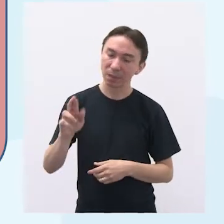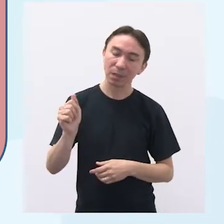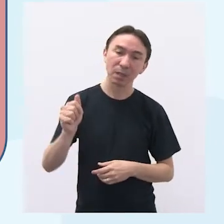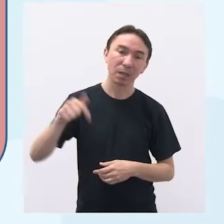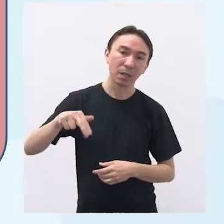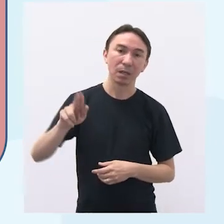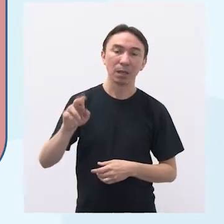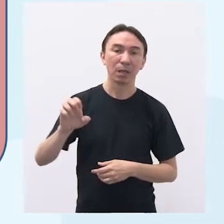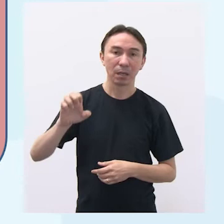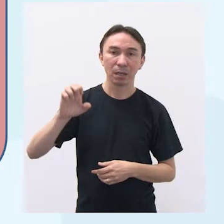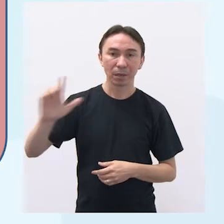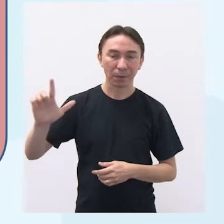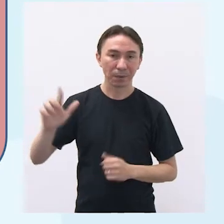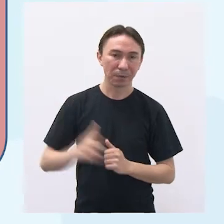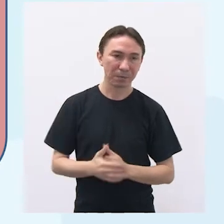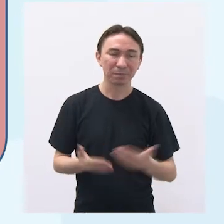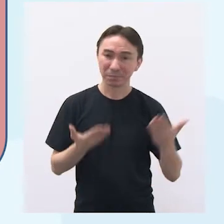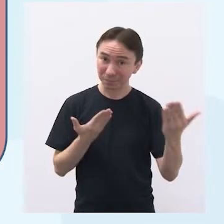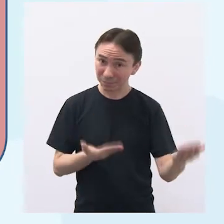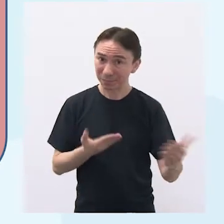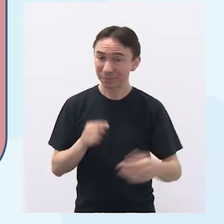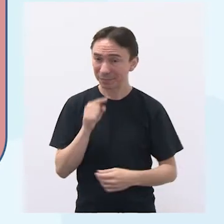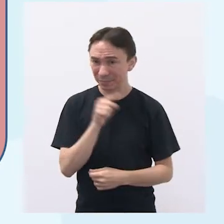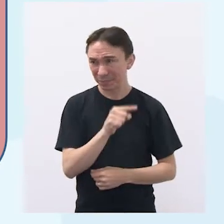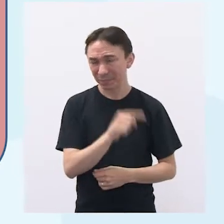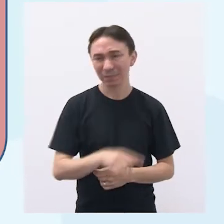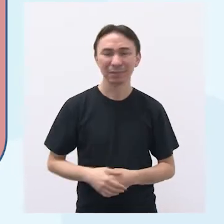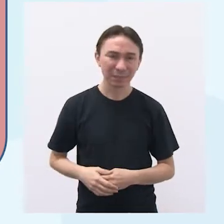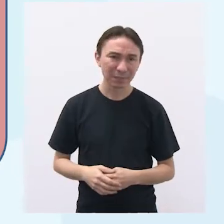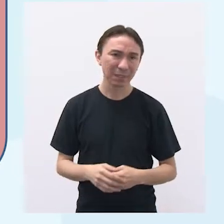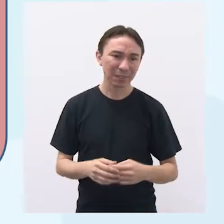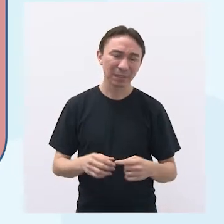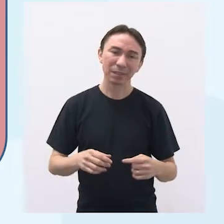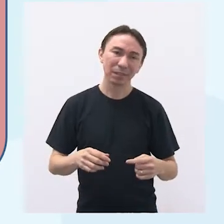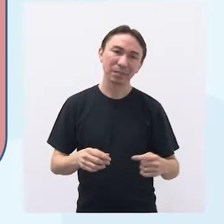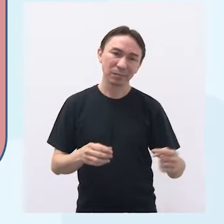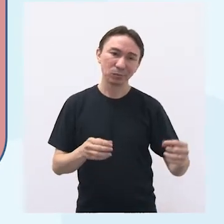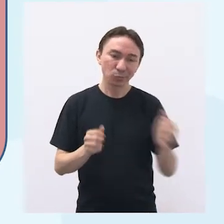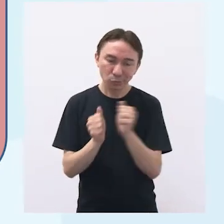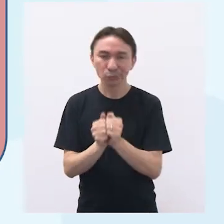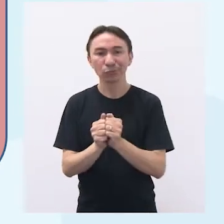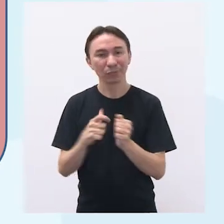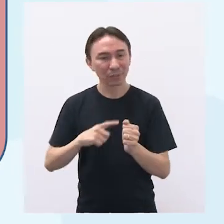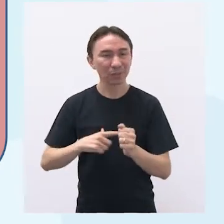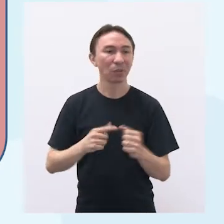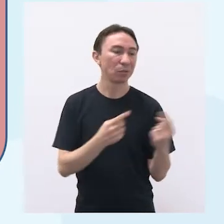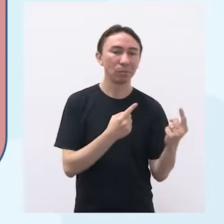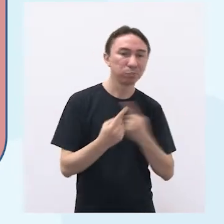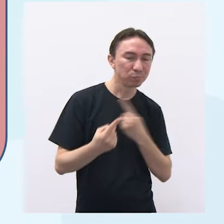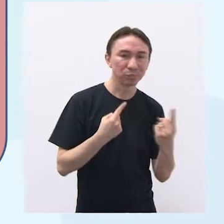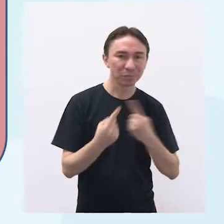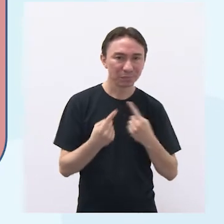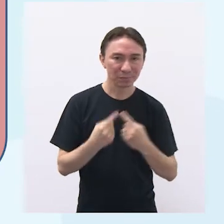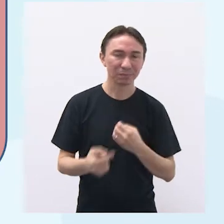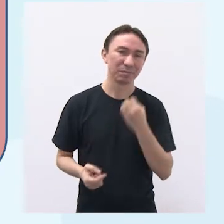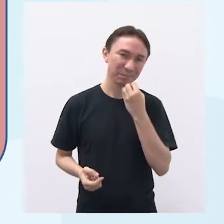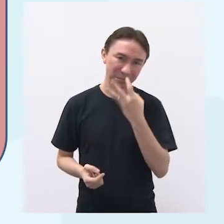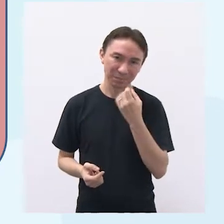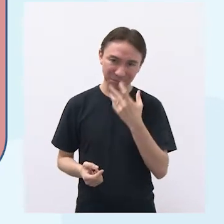parte aí ativamente das nossas discussões, né? Muito bem-vinda. Vamos lá, passo a